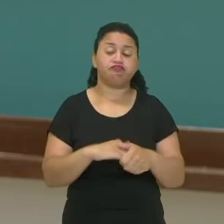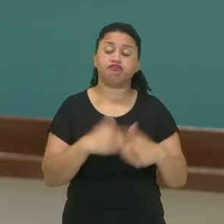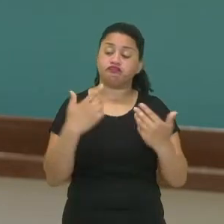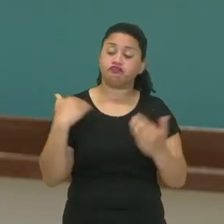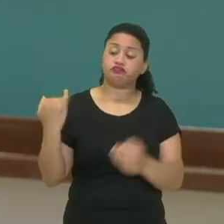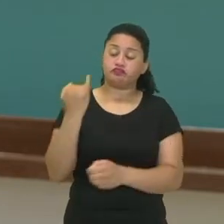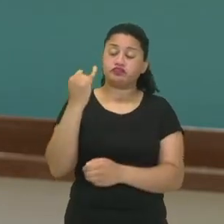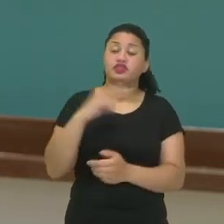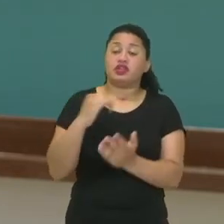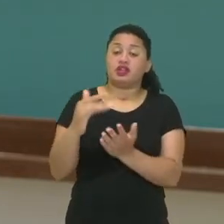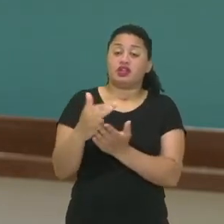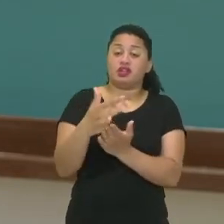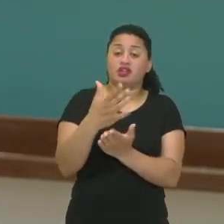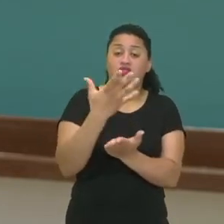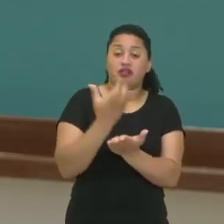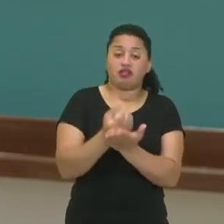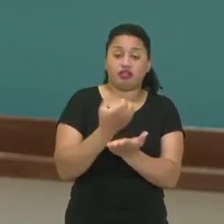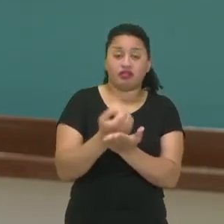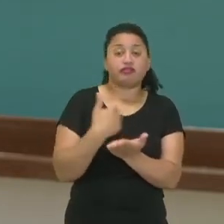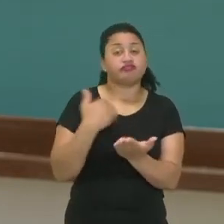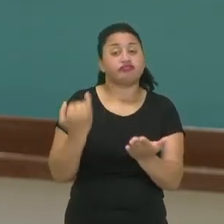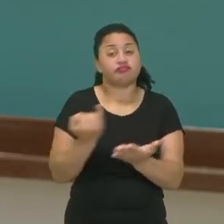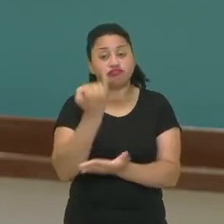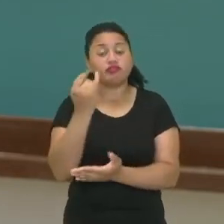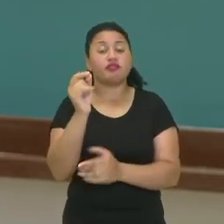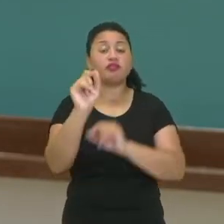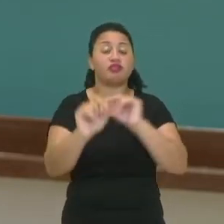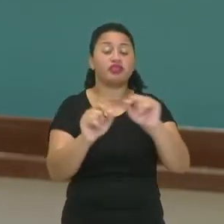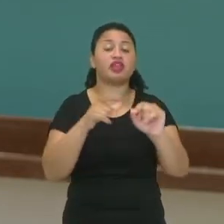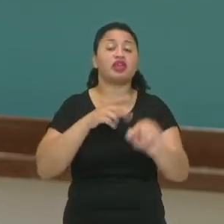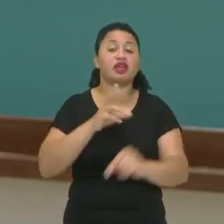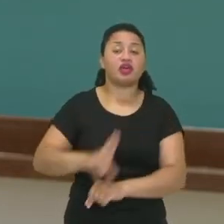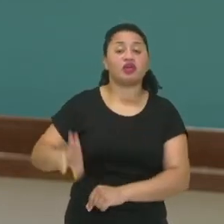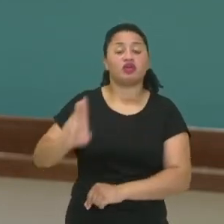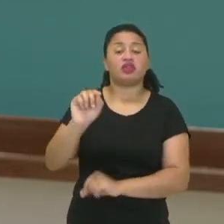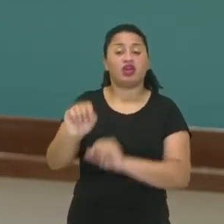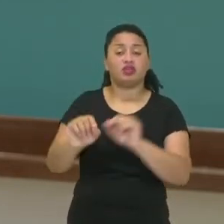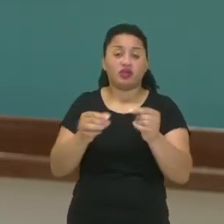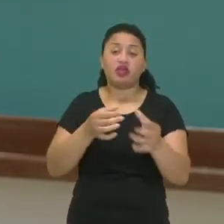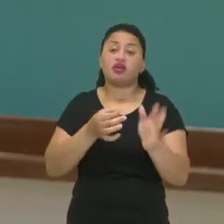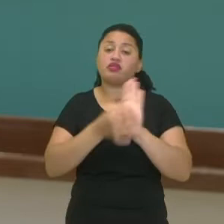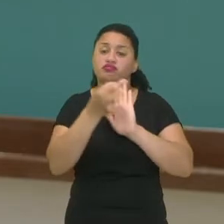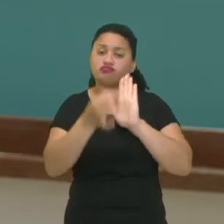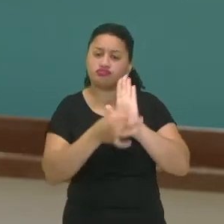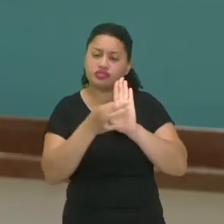dados concretos, objetivos. Esses dados eles são utilizados para argumentar,